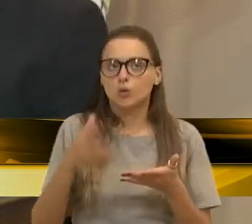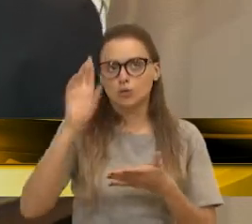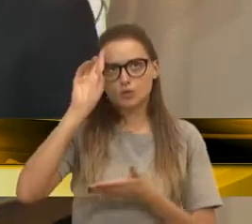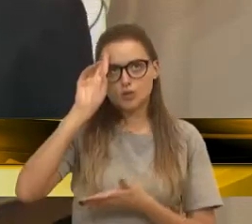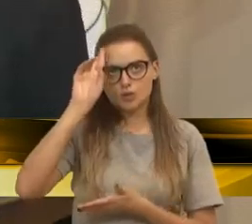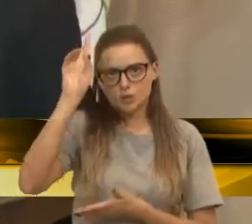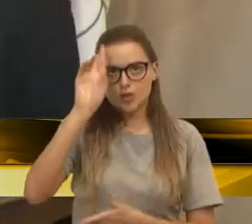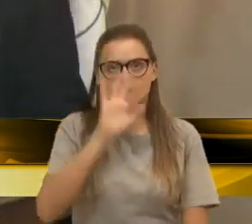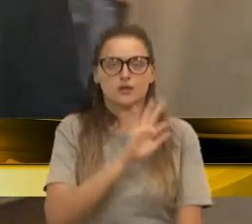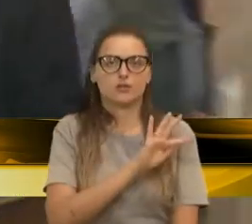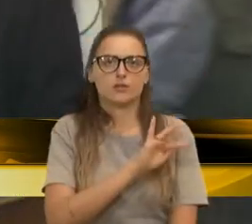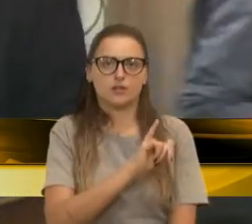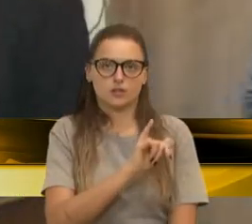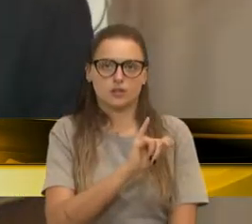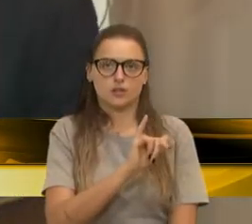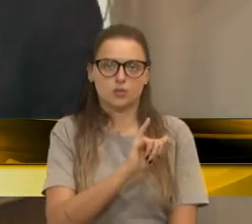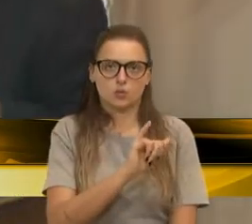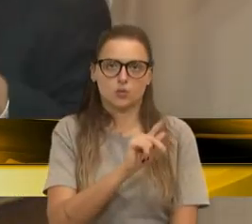diretora,